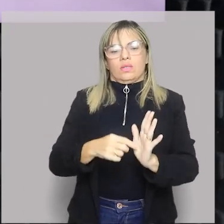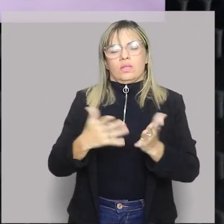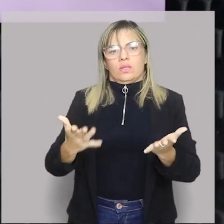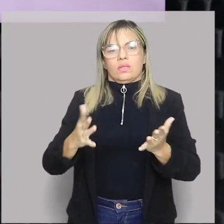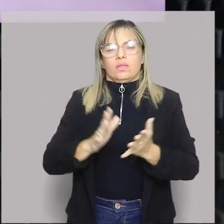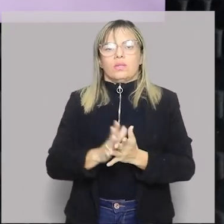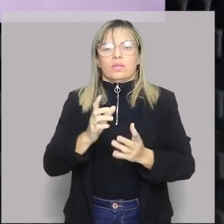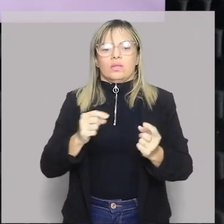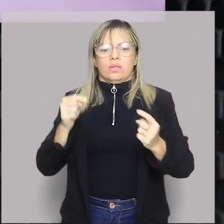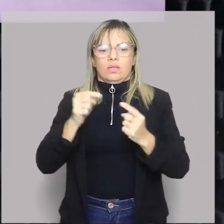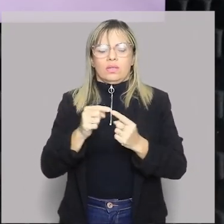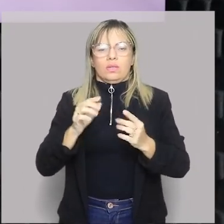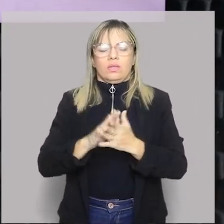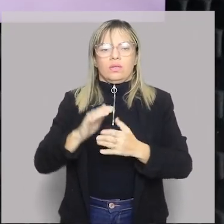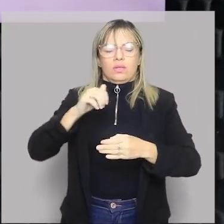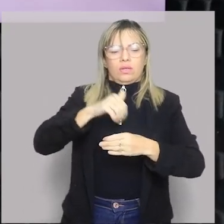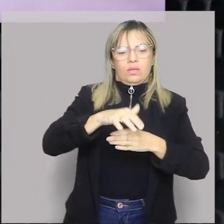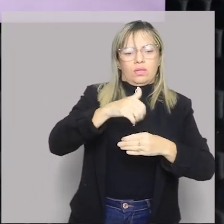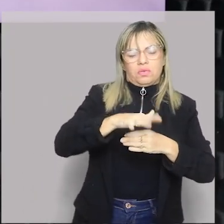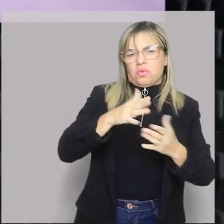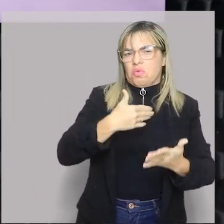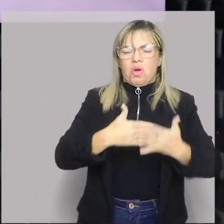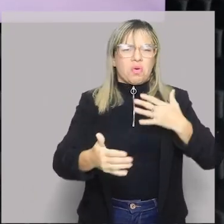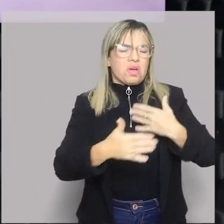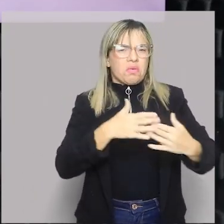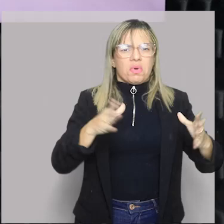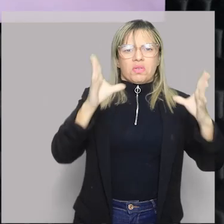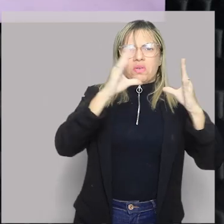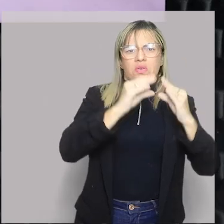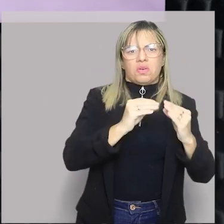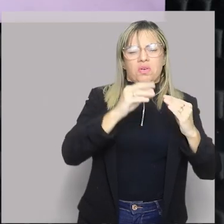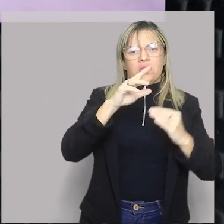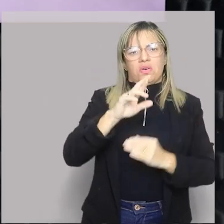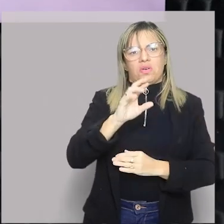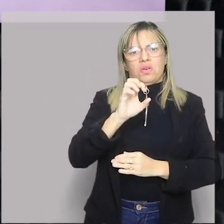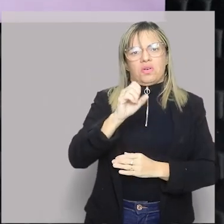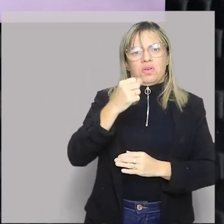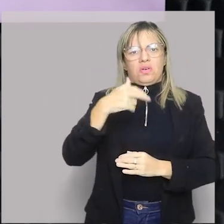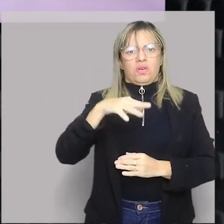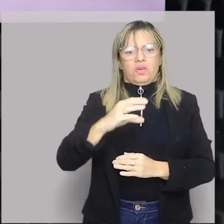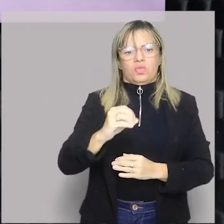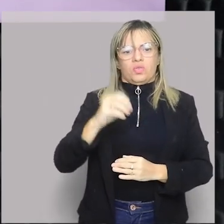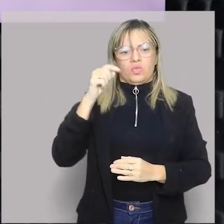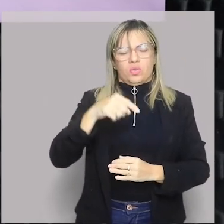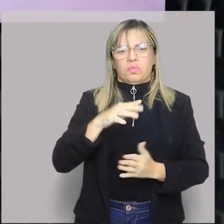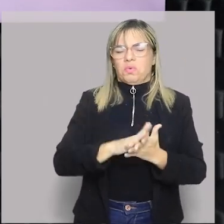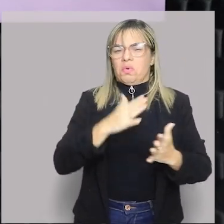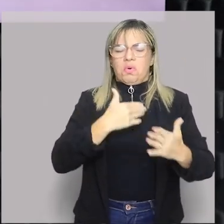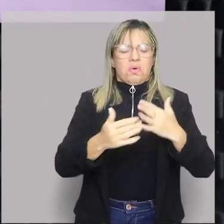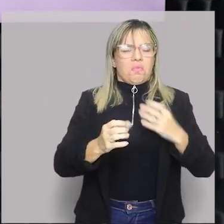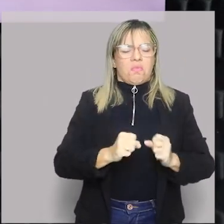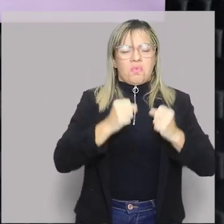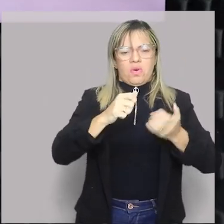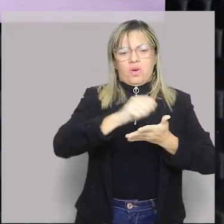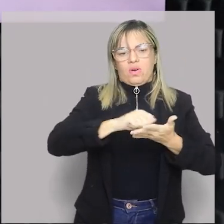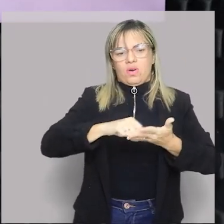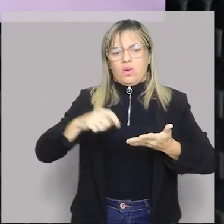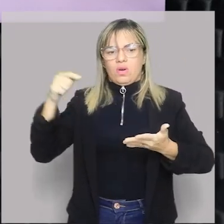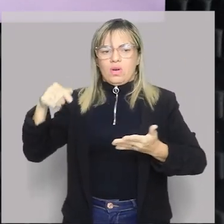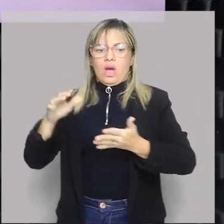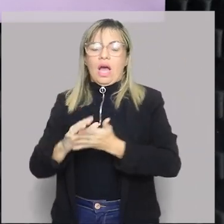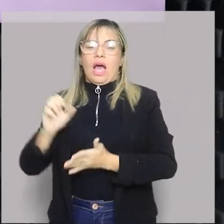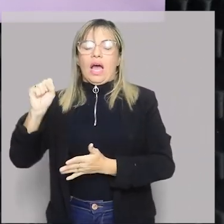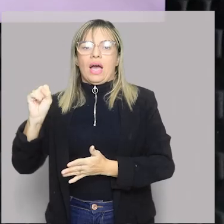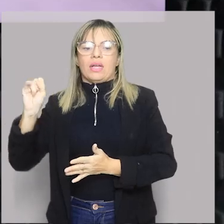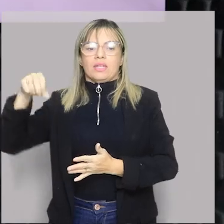dica dessa diferença. O resumo qualquer pessoa pode escrever, a sinopse não. Ou é escrita pelo próprio